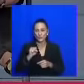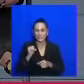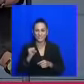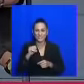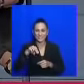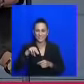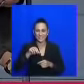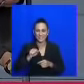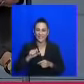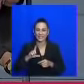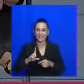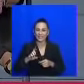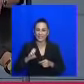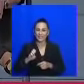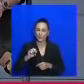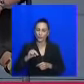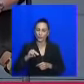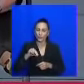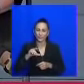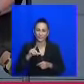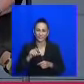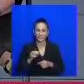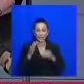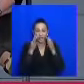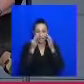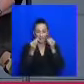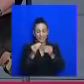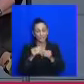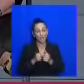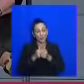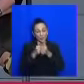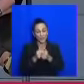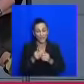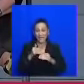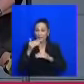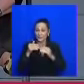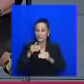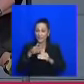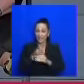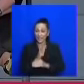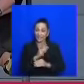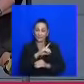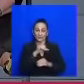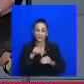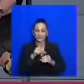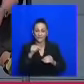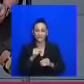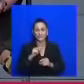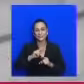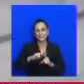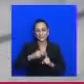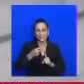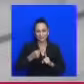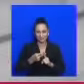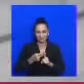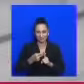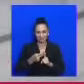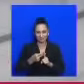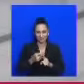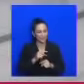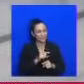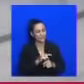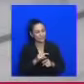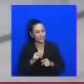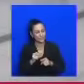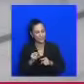Leonildo Chaves, auditoras populares, seguem atentas, vão fiscalizar, validar cada procedimento desse sorteio da Dupla Cena.